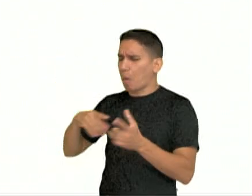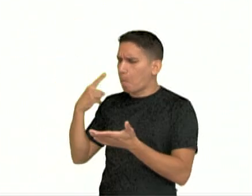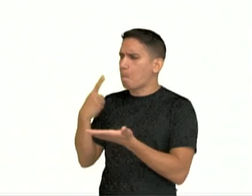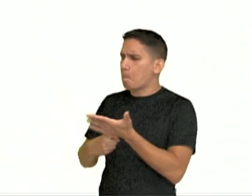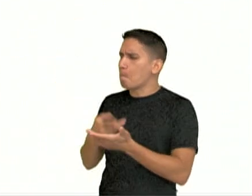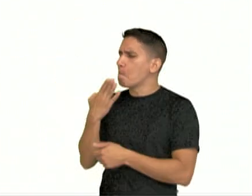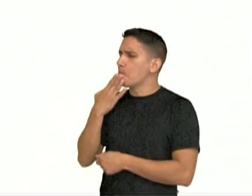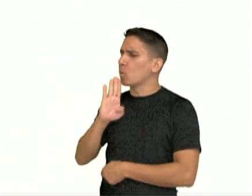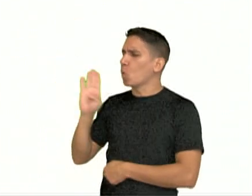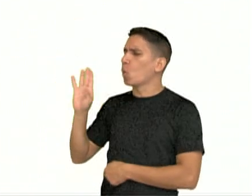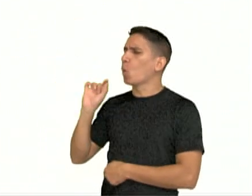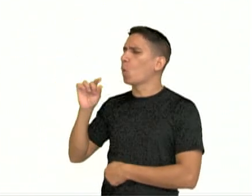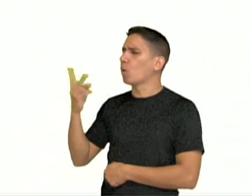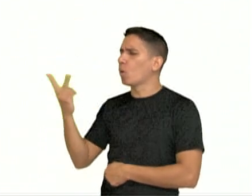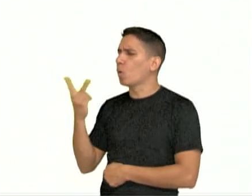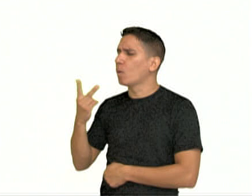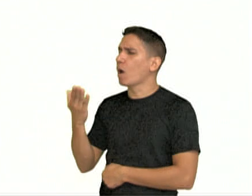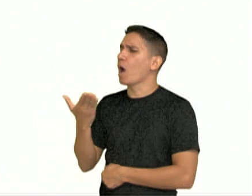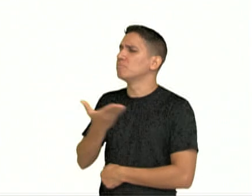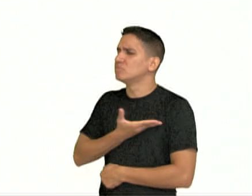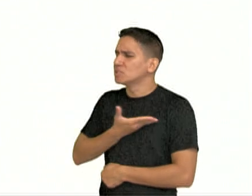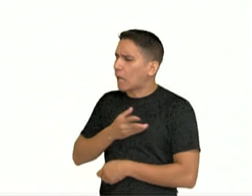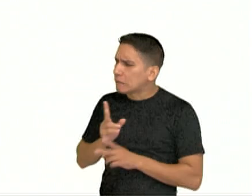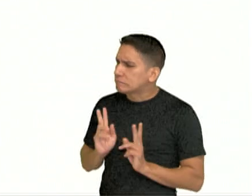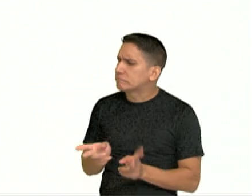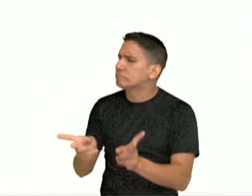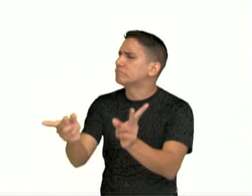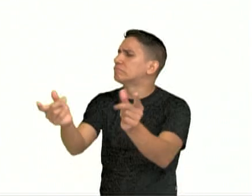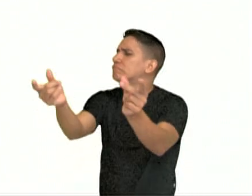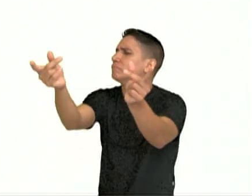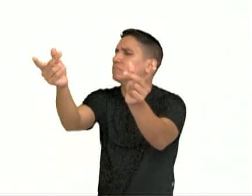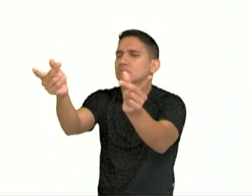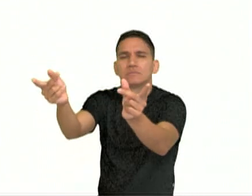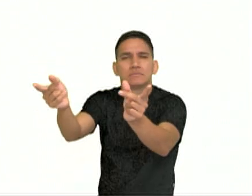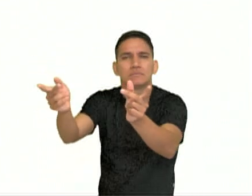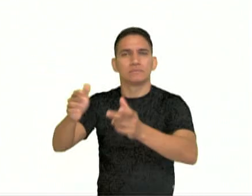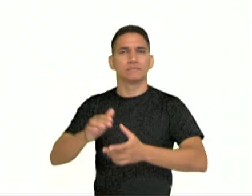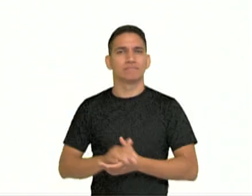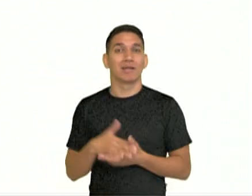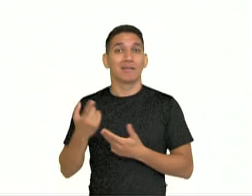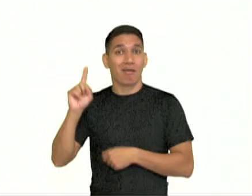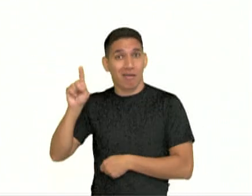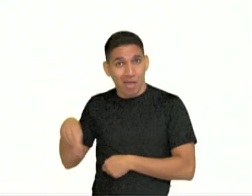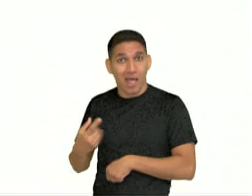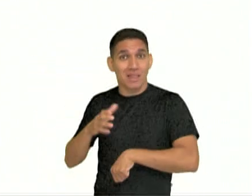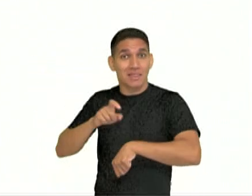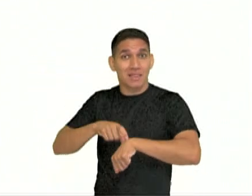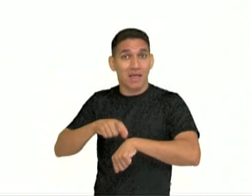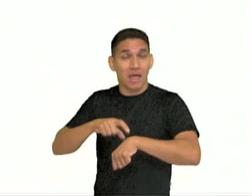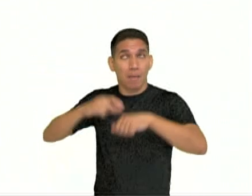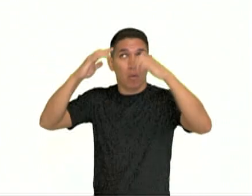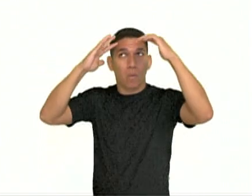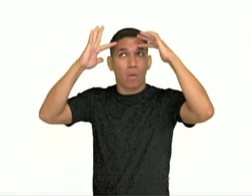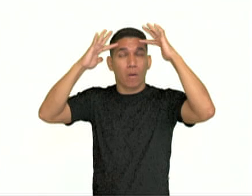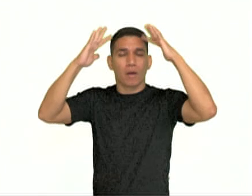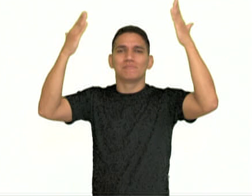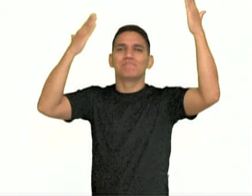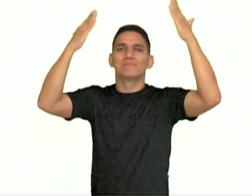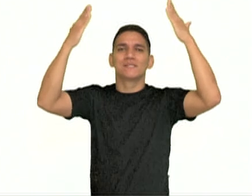outro que nossa amizade duraria para sempre. Então aqui eu tenho o tempo psicológico, beleza?